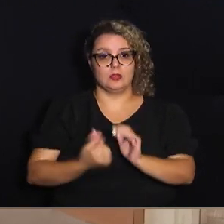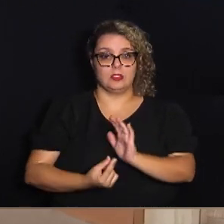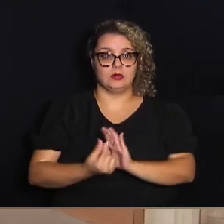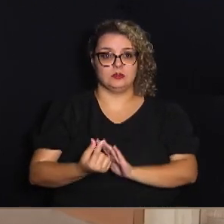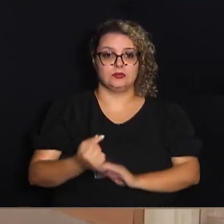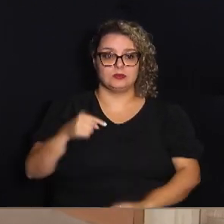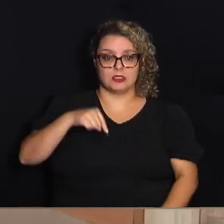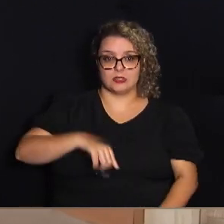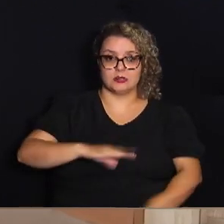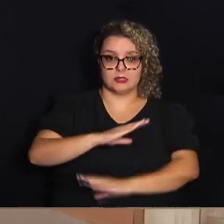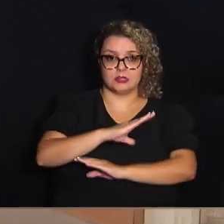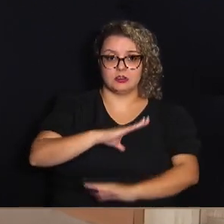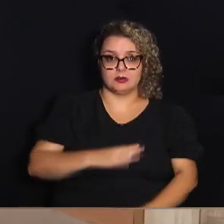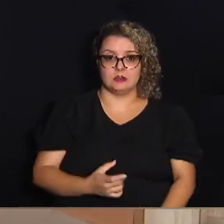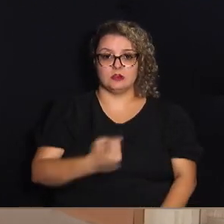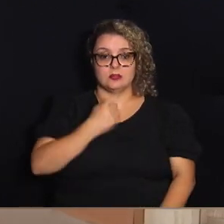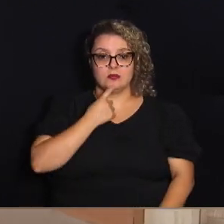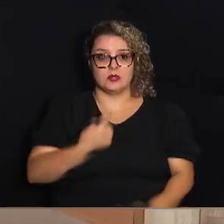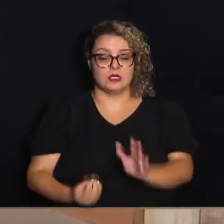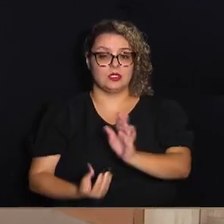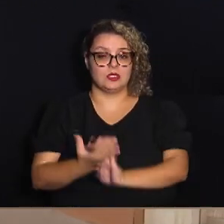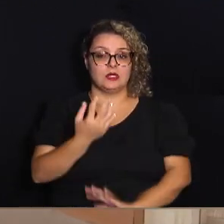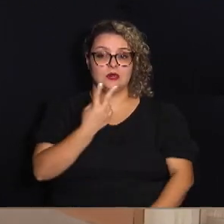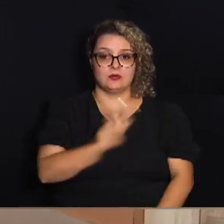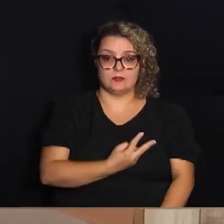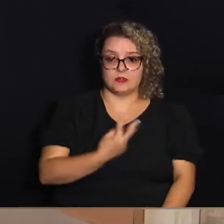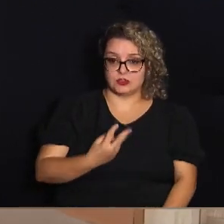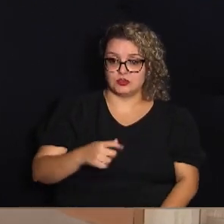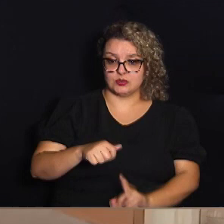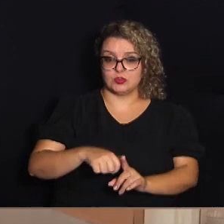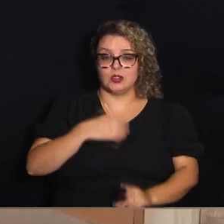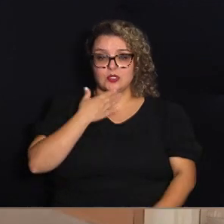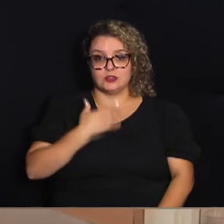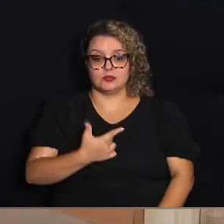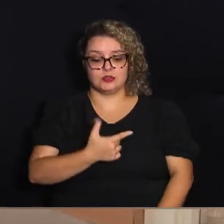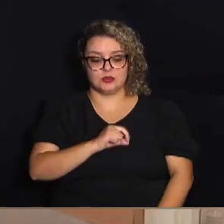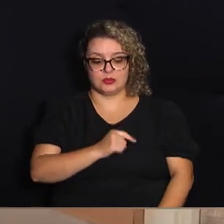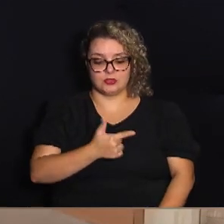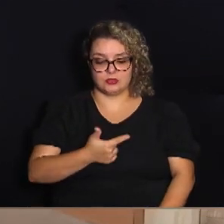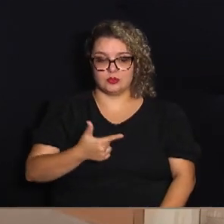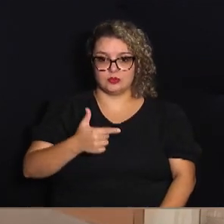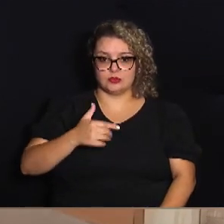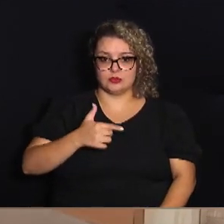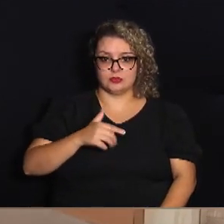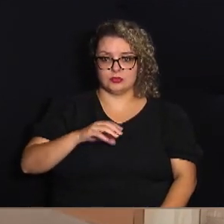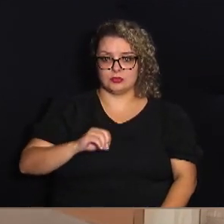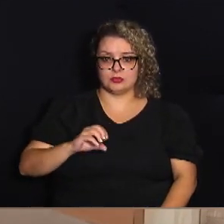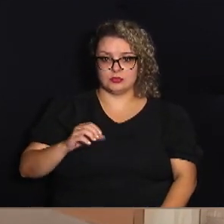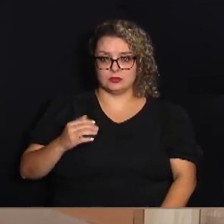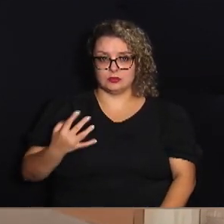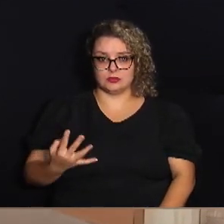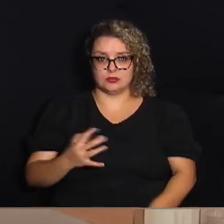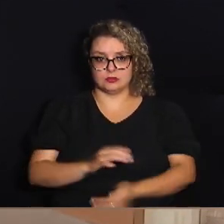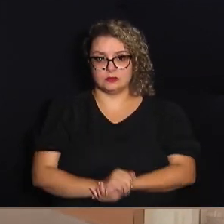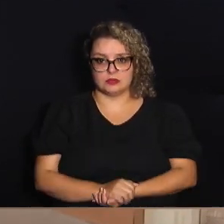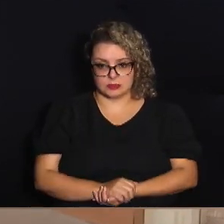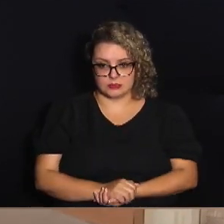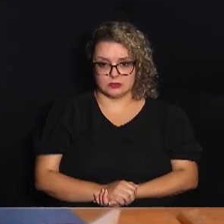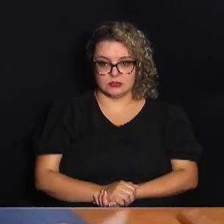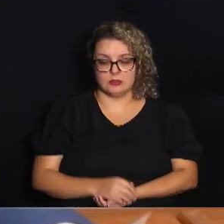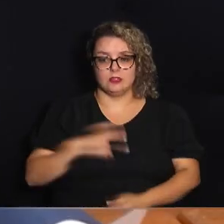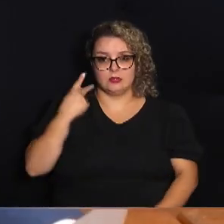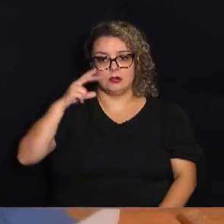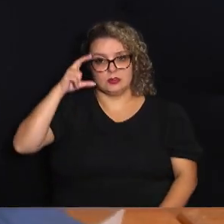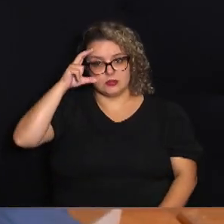a comissão de Finanças e orçamento da Câmara de Campinas foi criada em 22 de dezembro de 2004